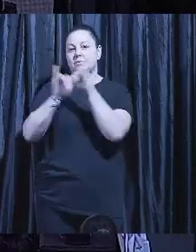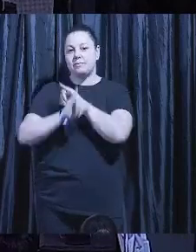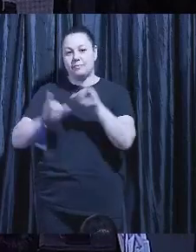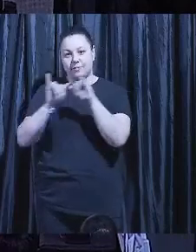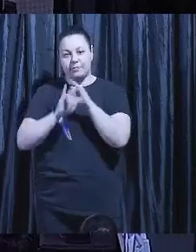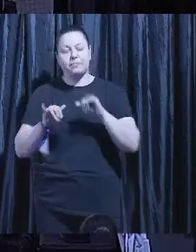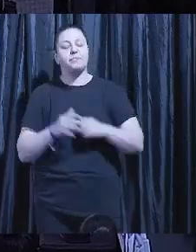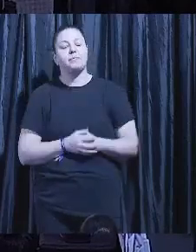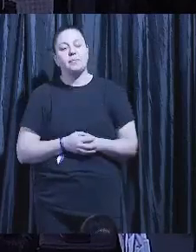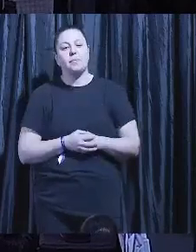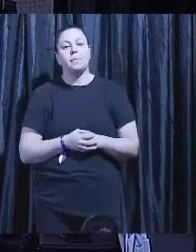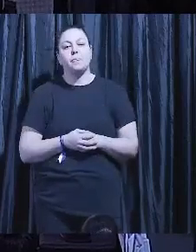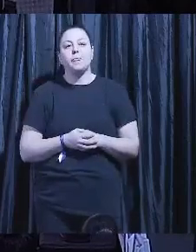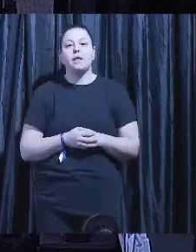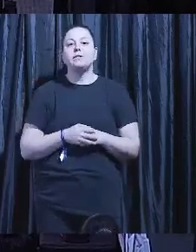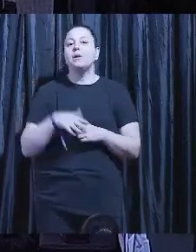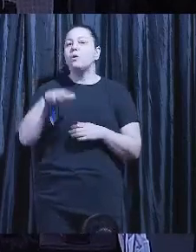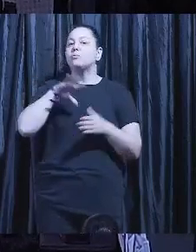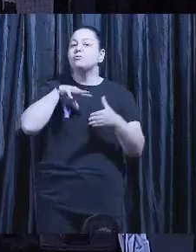formação, a gente tem